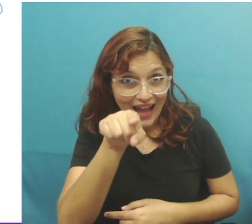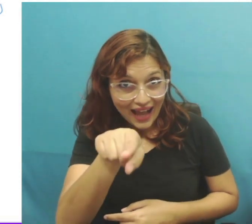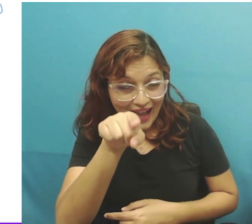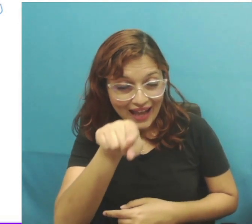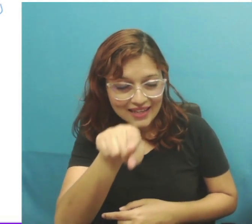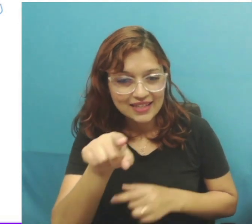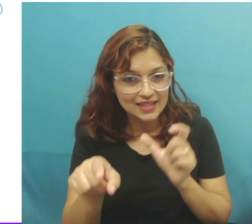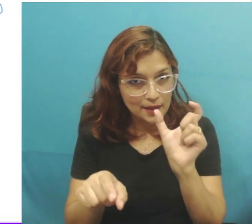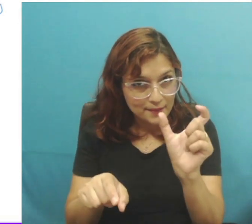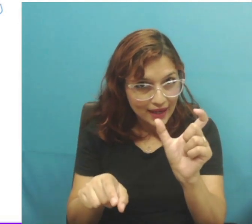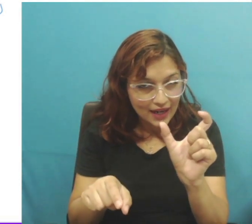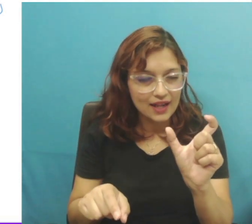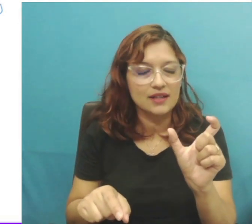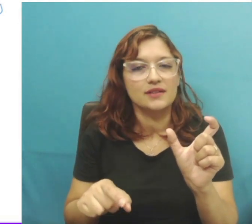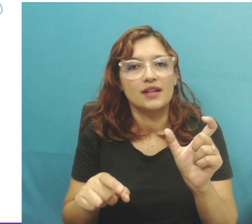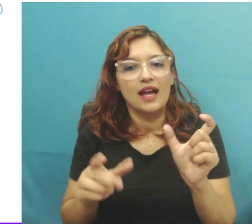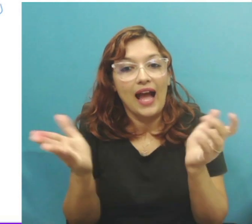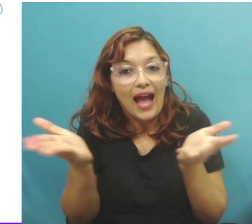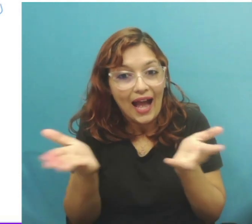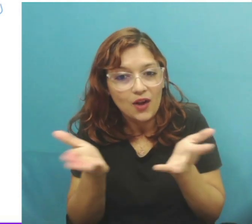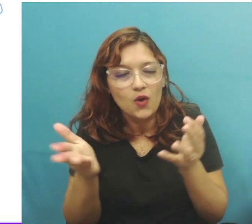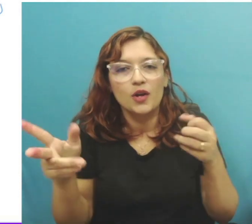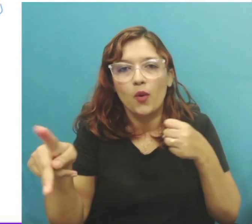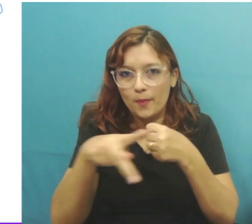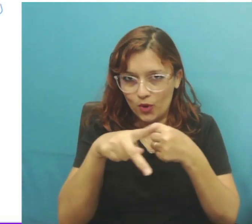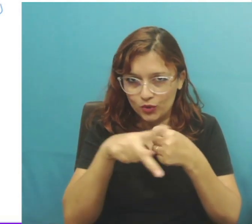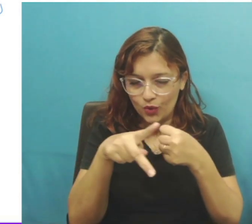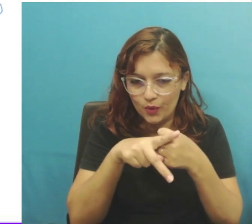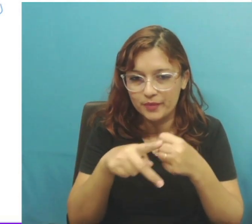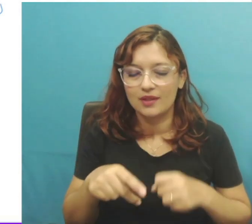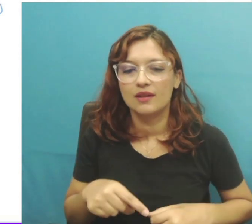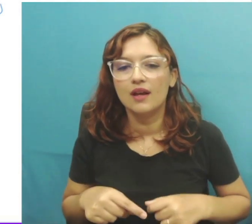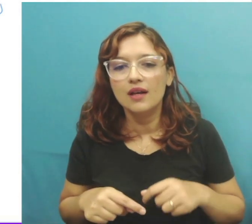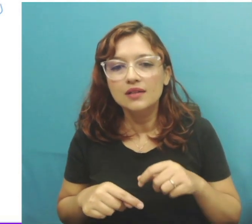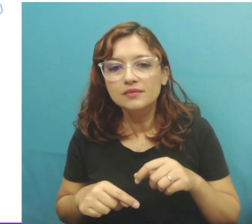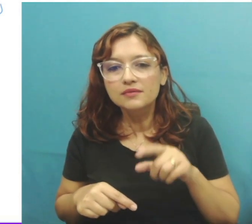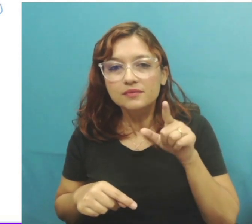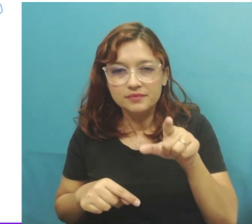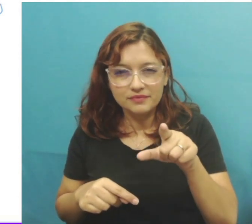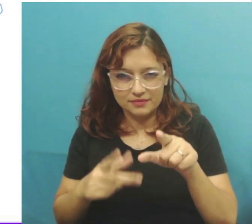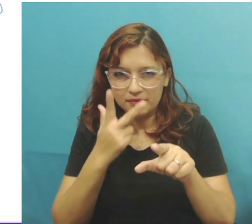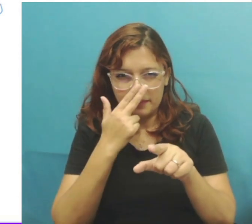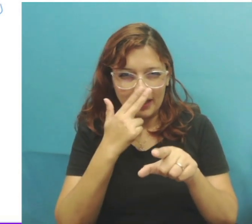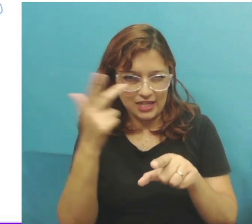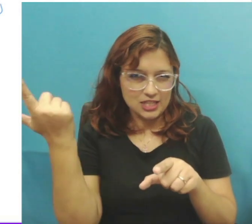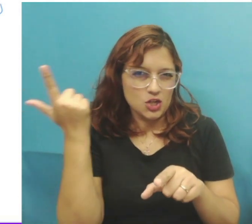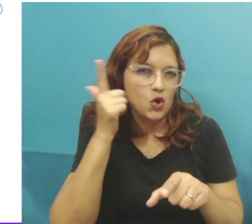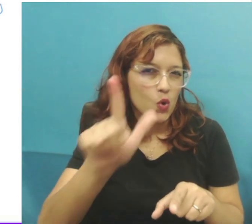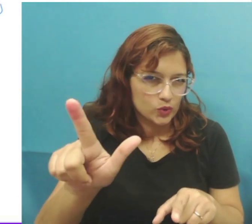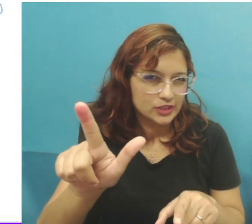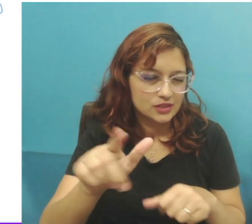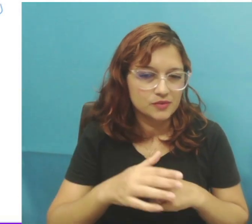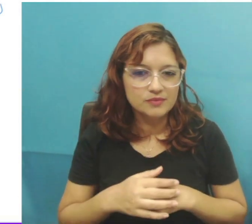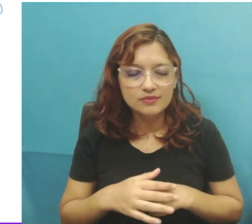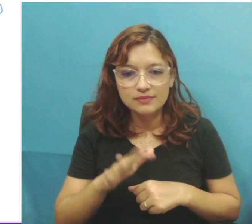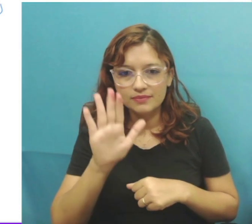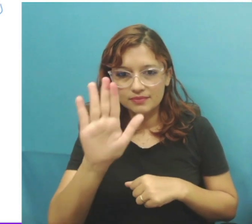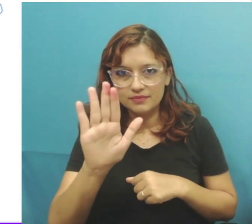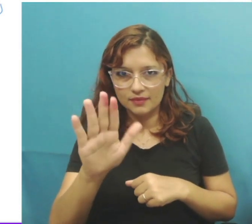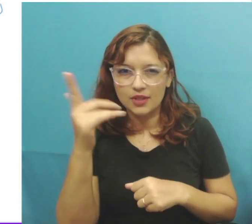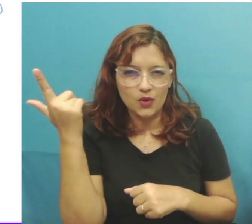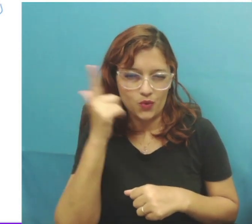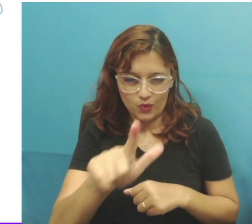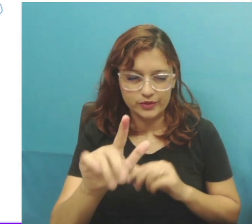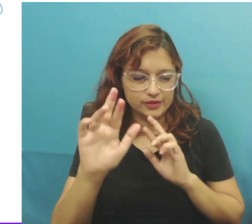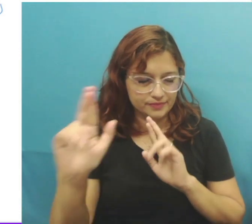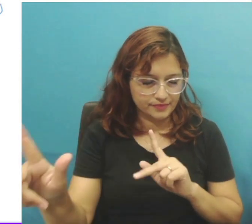essa palavra ele, nesse momento, ele está sendo analisado como